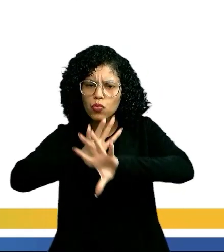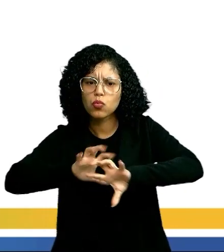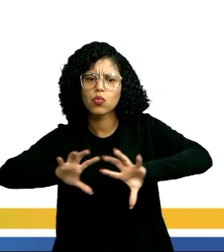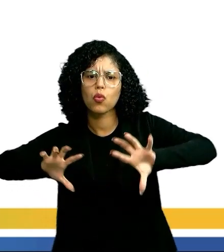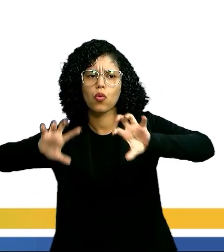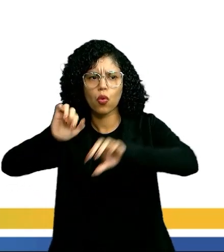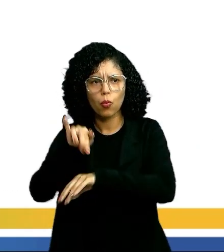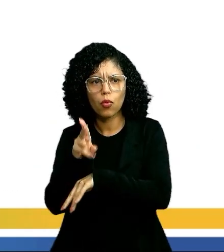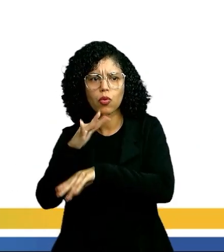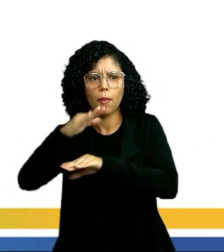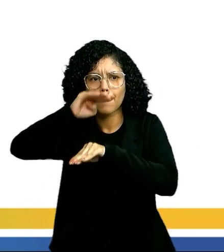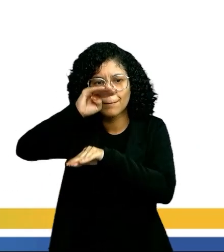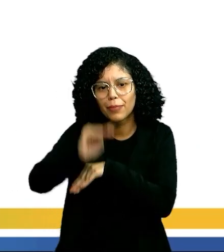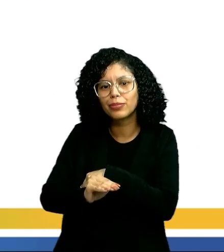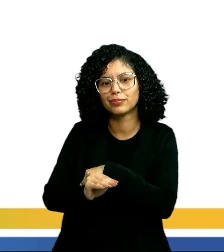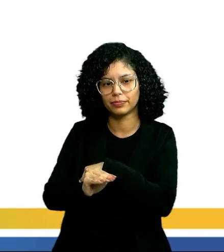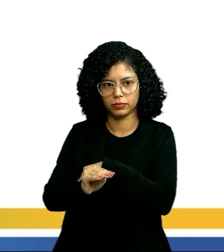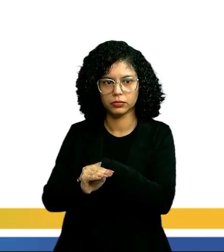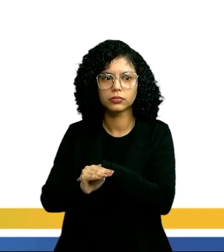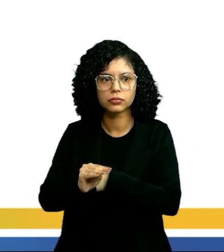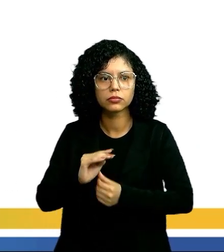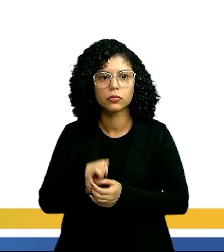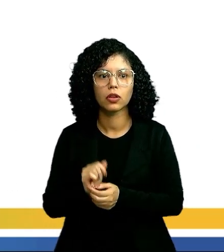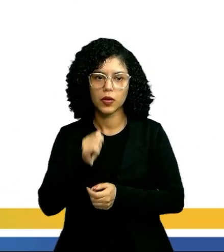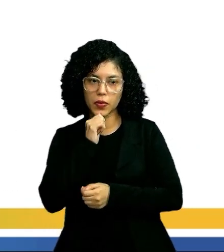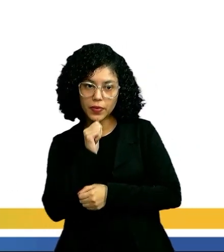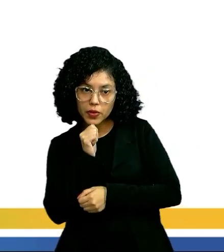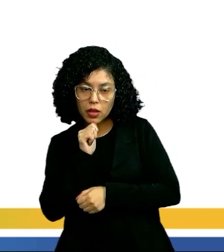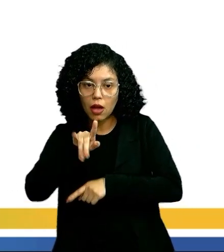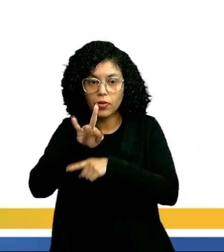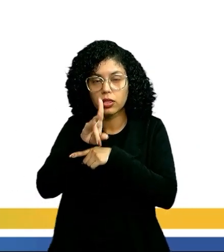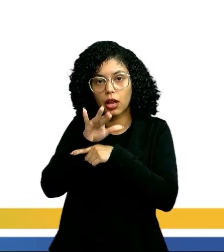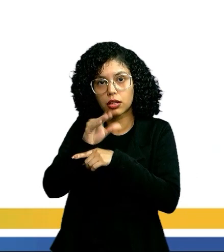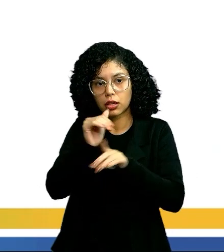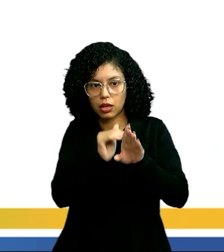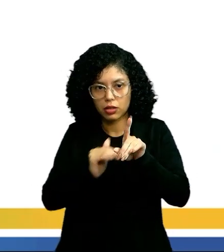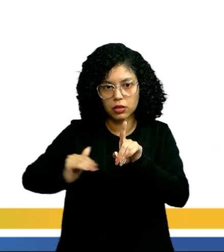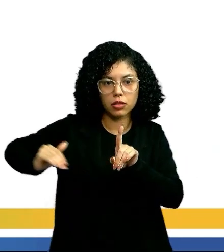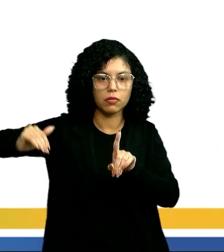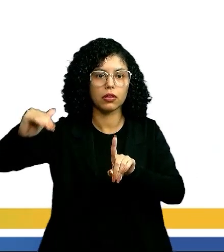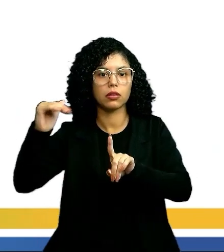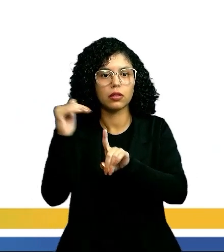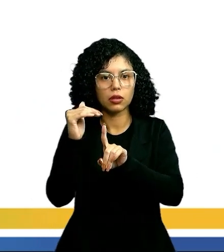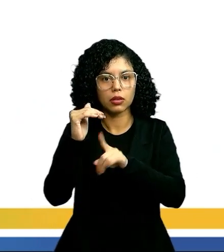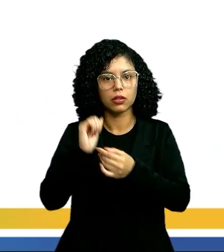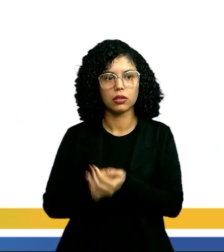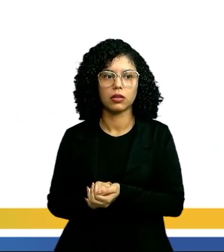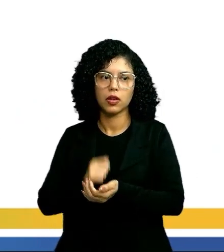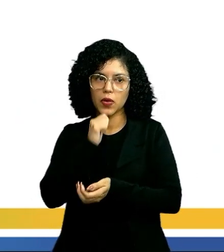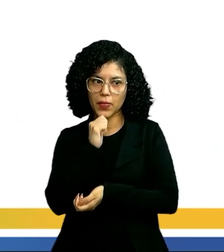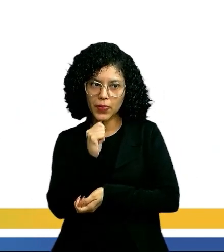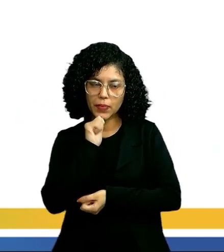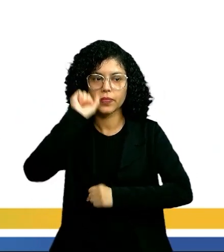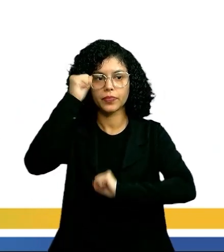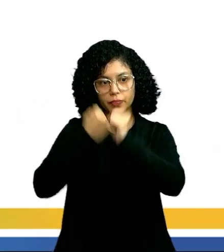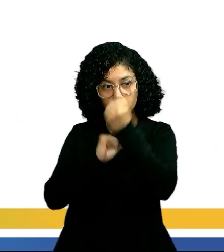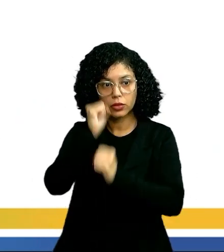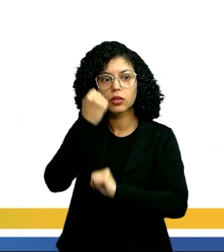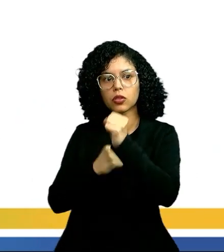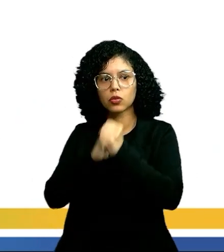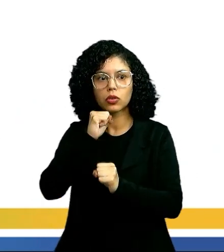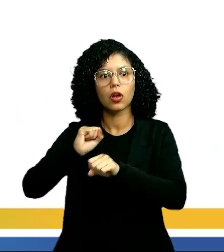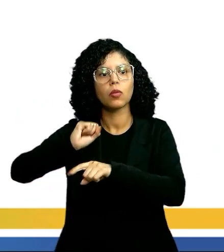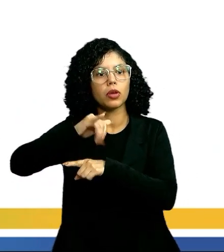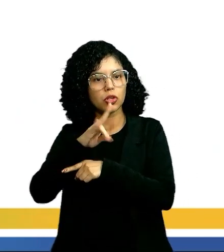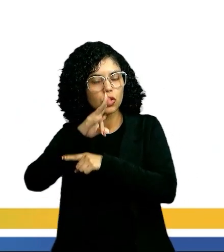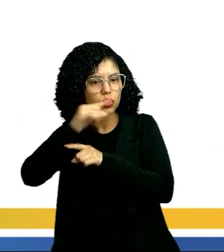e seu ponto de ebulição é baixo, conferindo uma volatilidade elevada. É